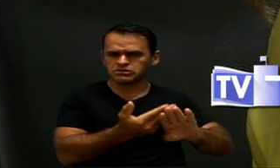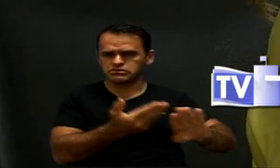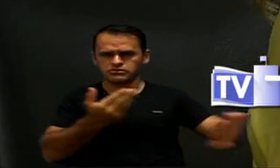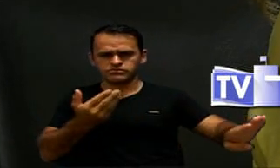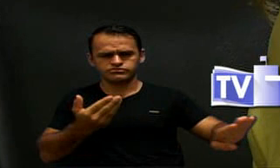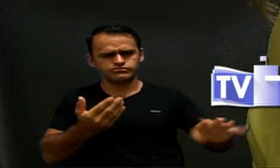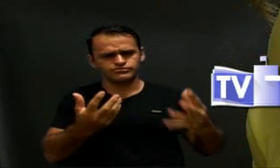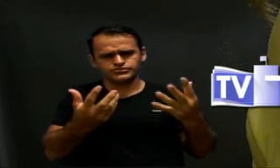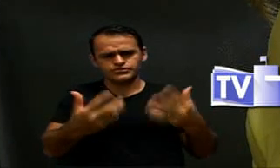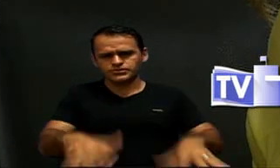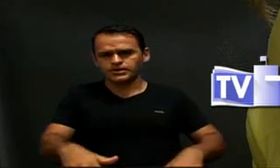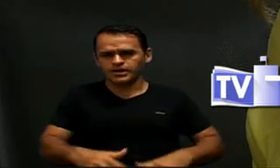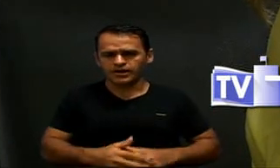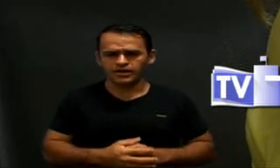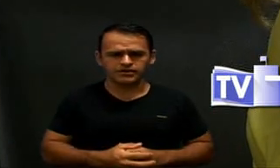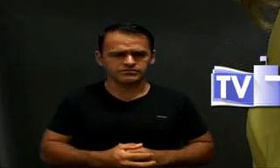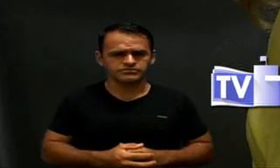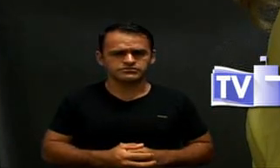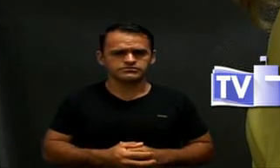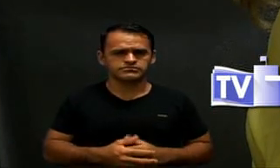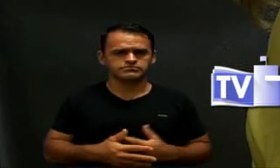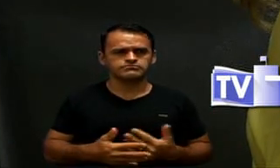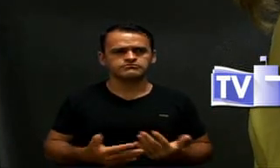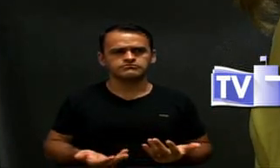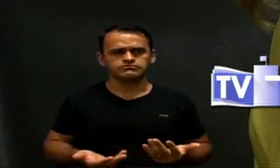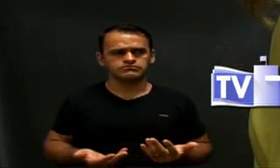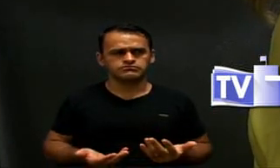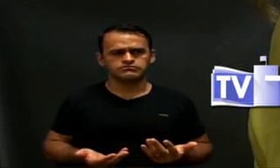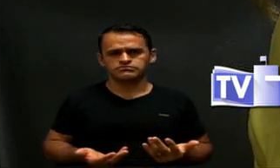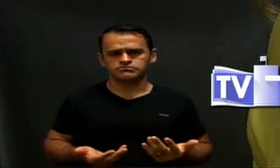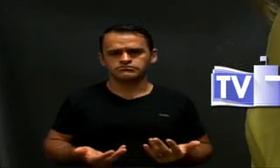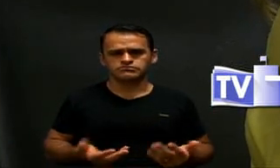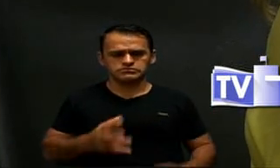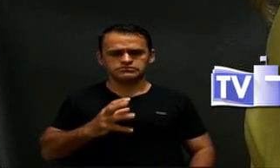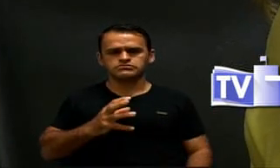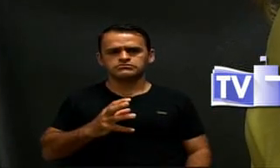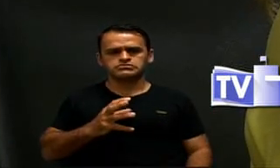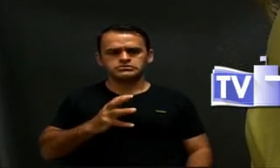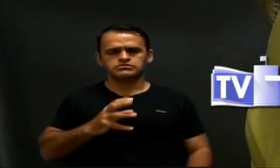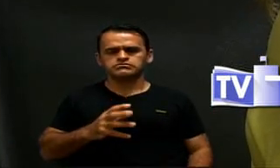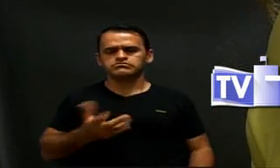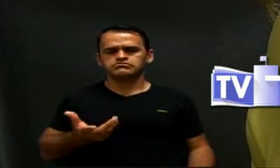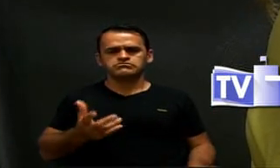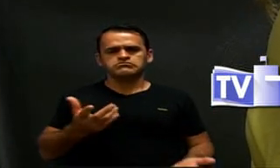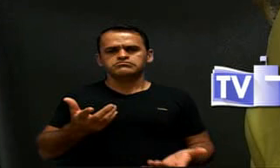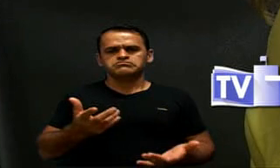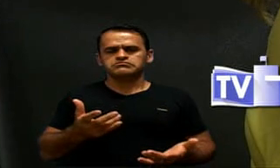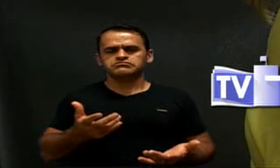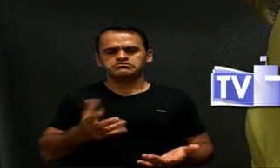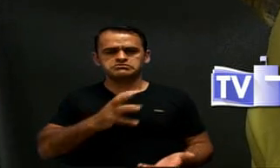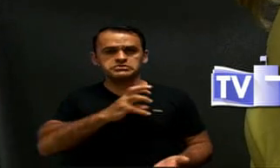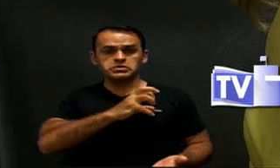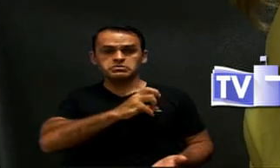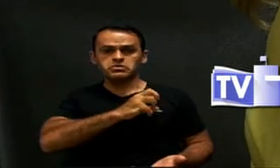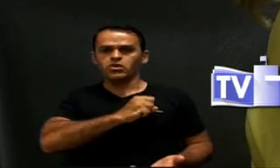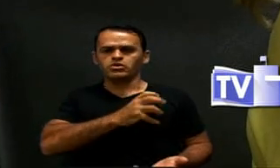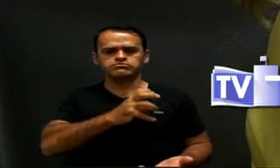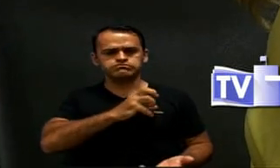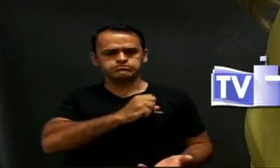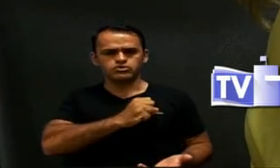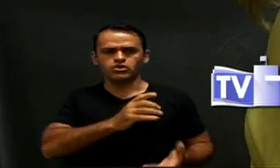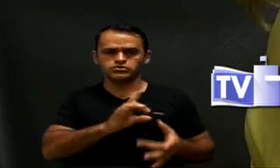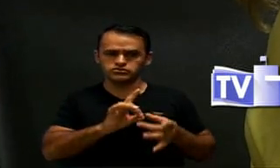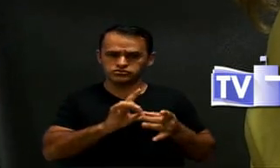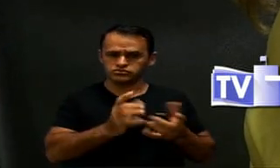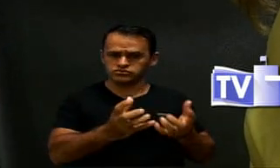tempo para isso. Não existe data, validade para terminar um relacionamento. E às vezes, e muitas